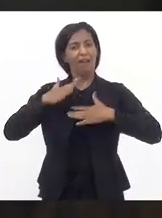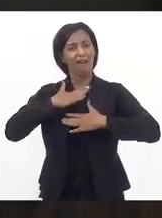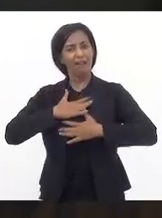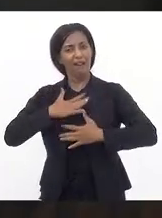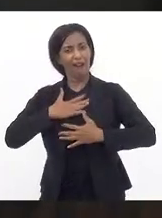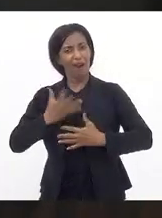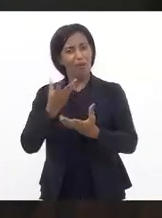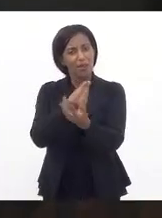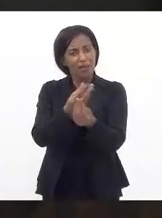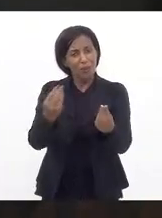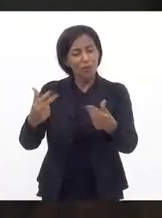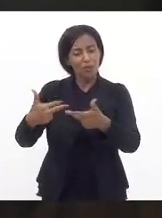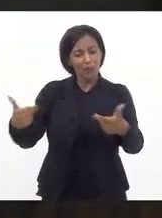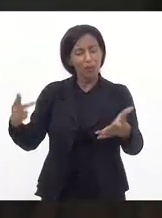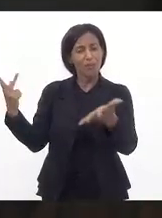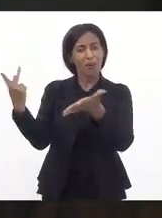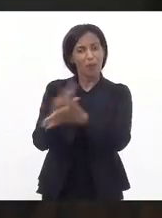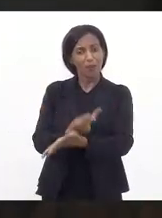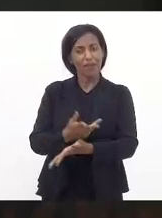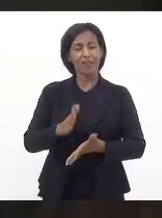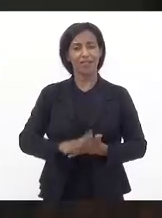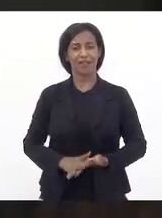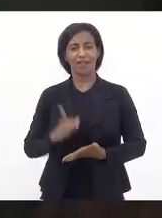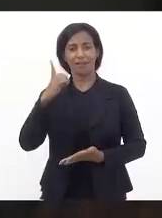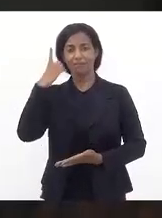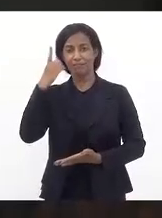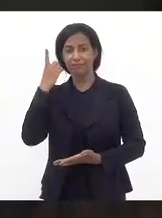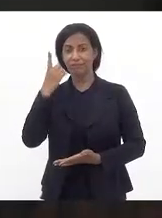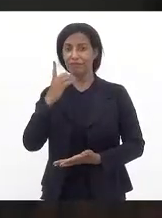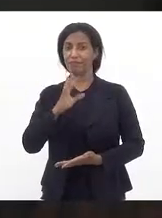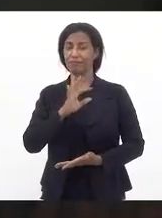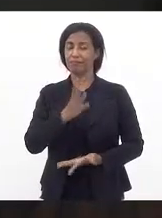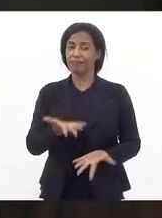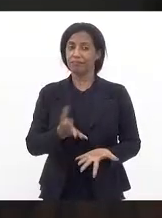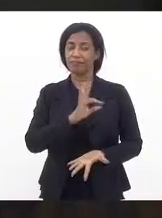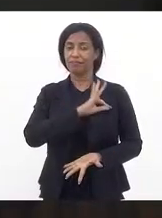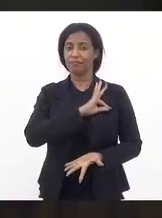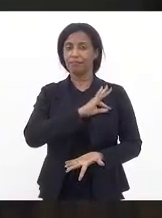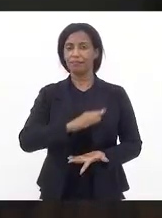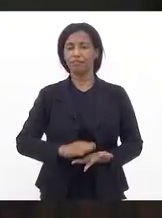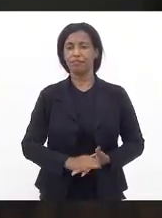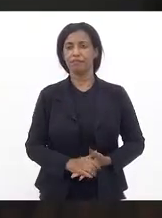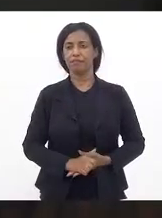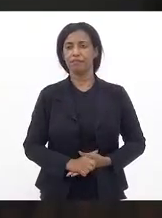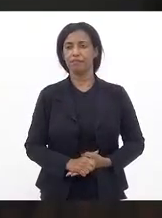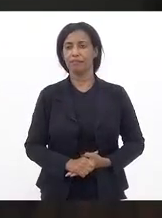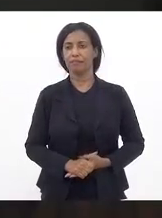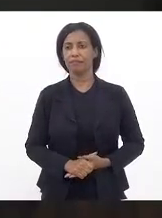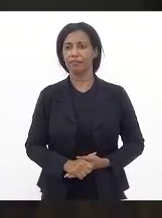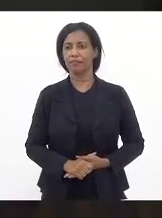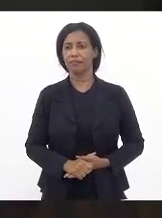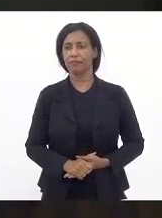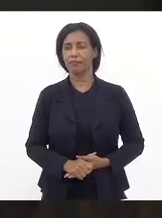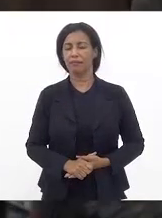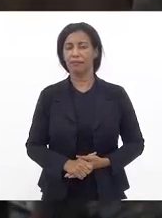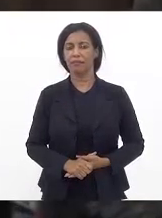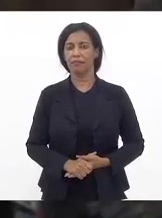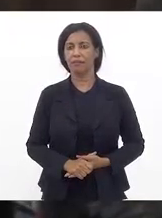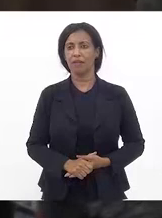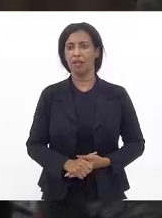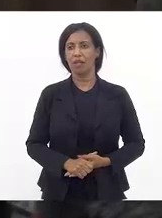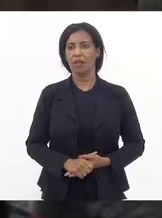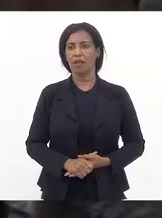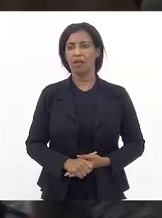água para passar debaixo da ponte deputada Martha Rocha por voz de dente de ajuda ou Parecer quero